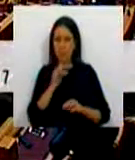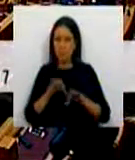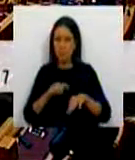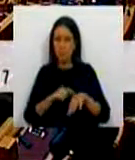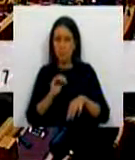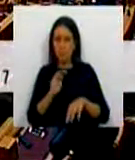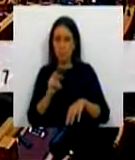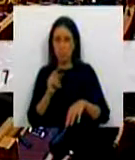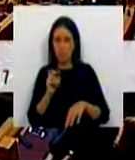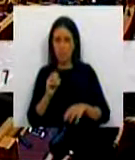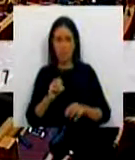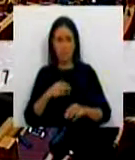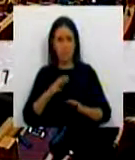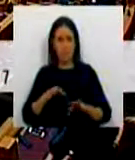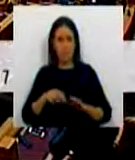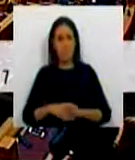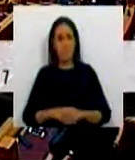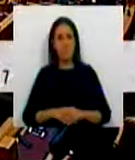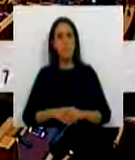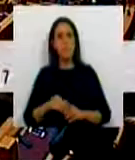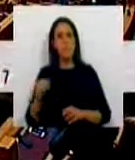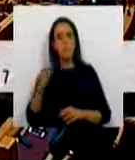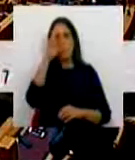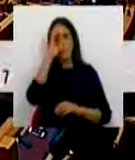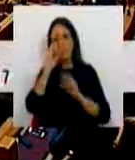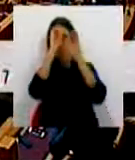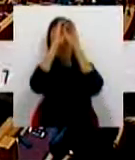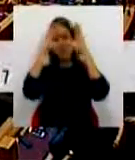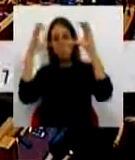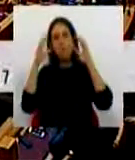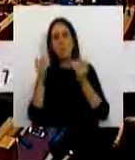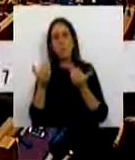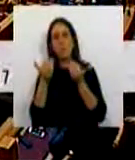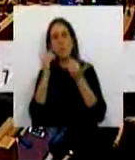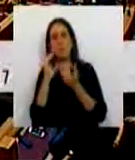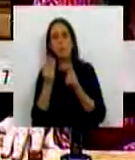favor. Independentemente da concessão do Governo sobre a exigência da qualidade da informação a